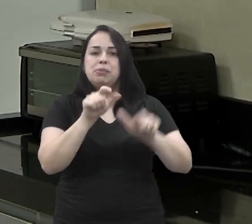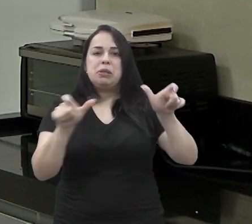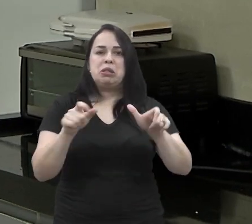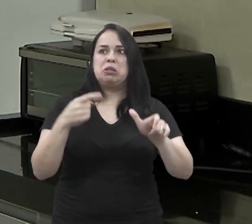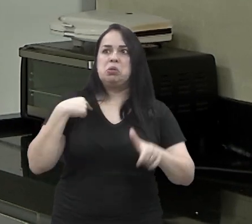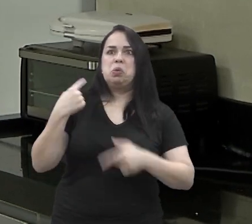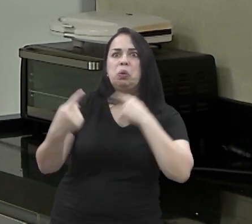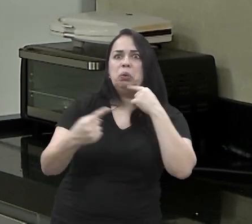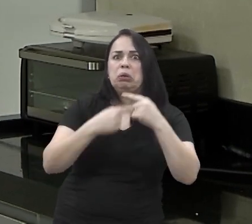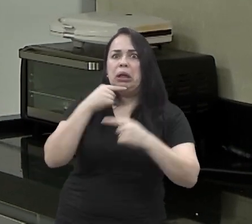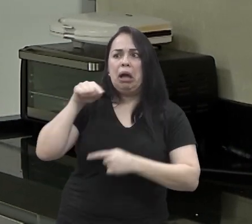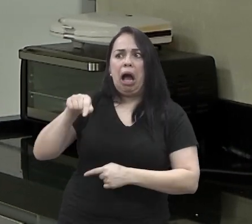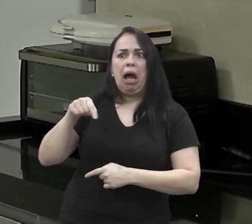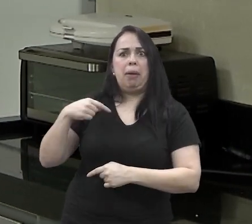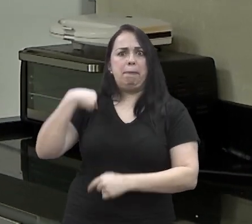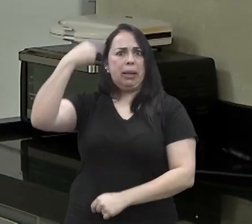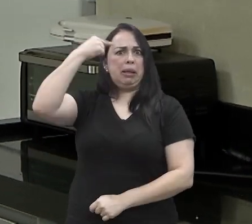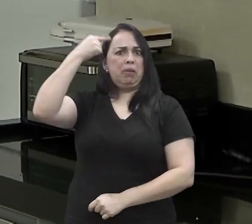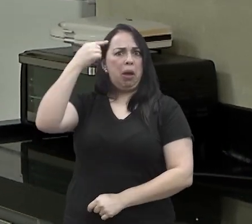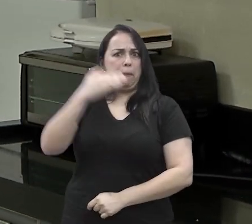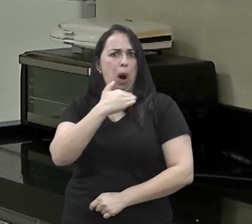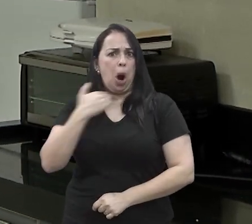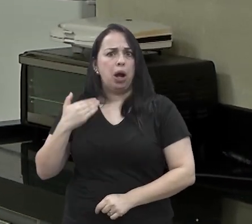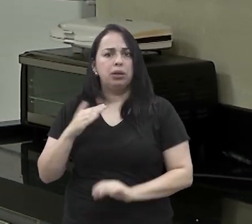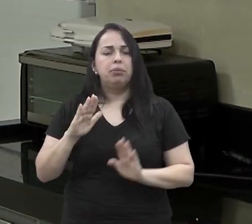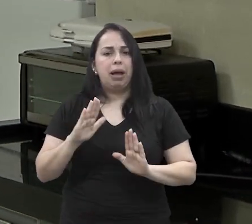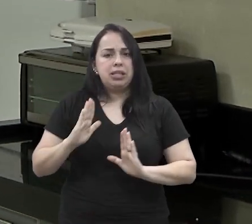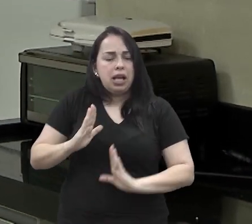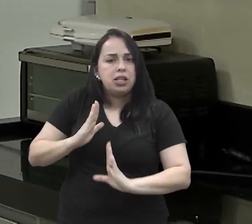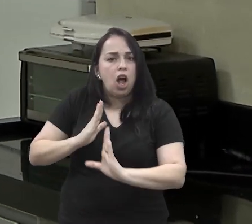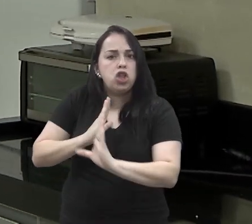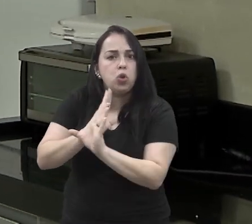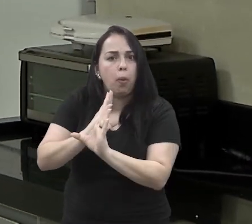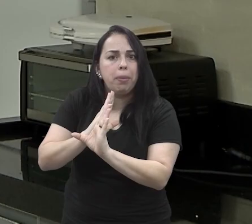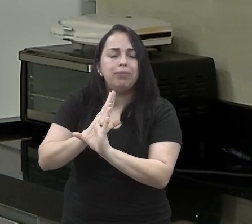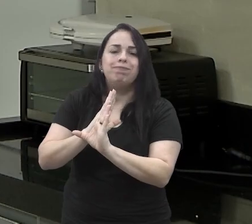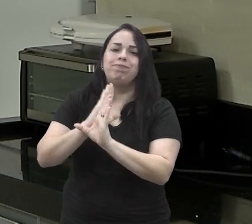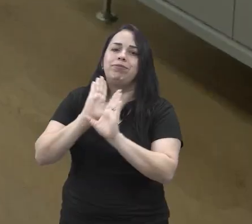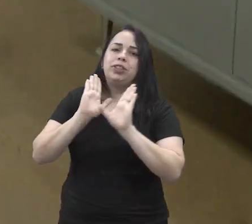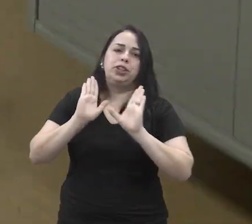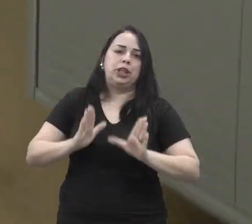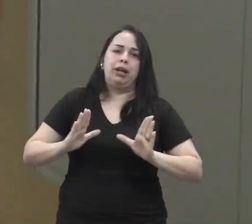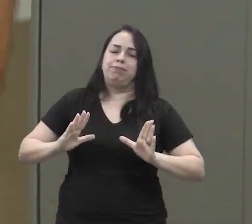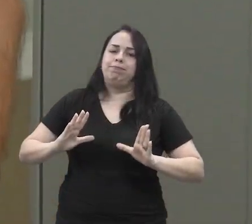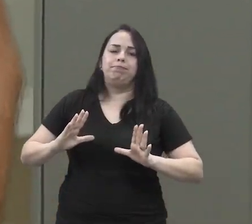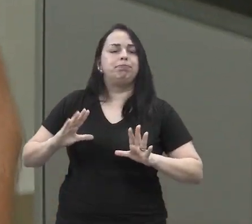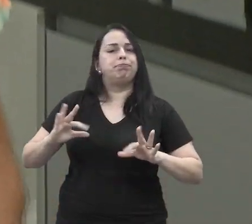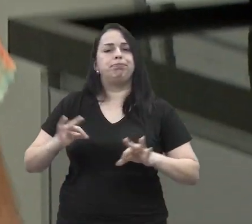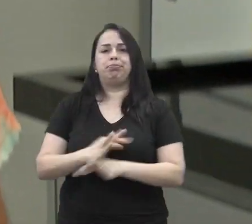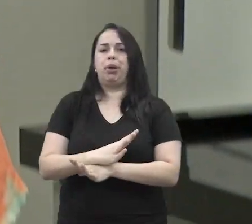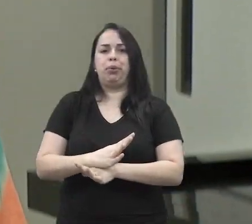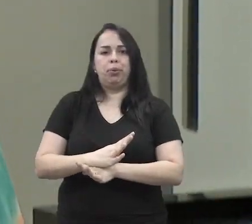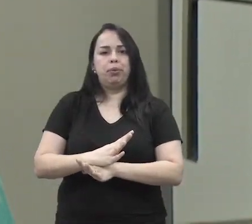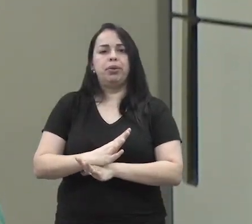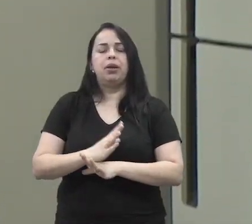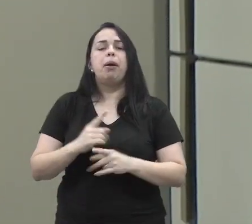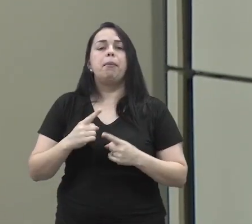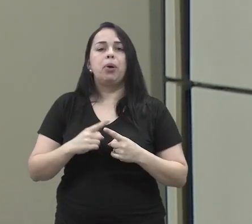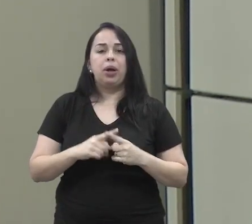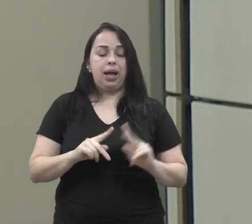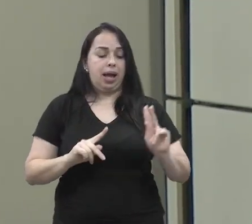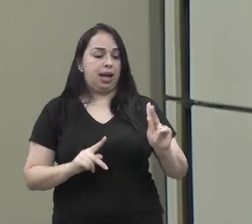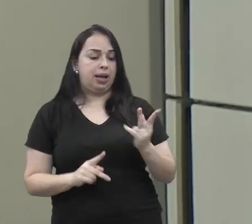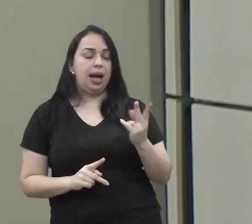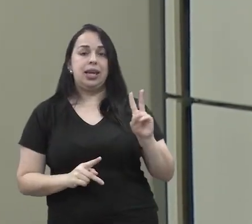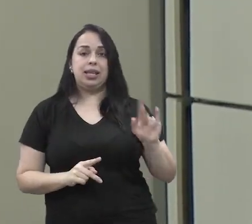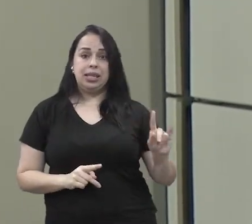muito complicado. Ninguém acreditava que eu ia sobreviver àquilo. Como ela disse, quando descobriu o HIV,